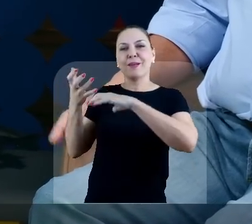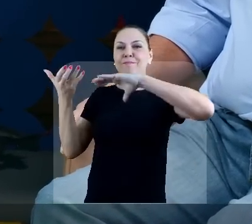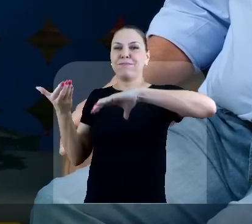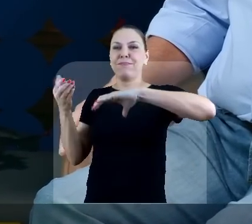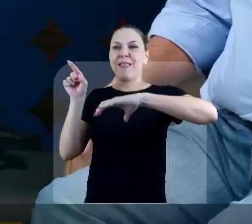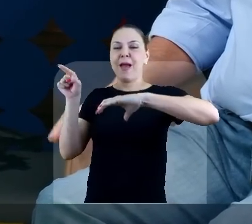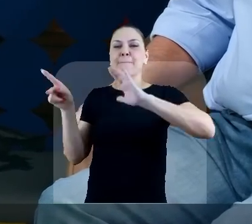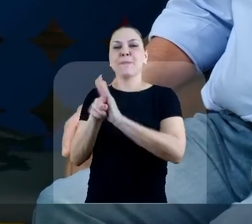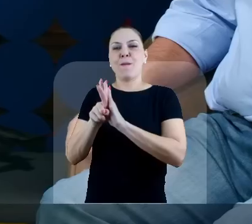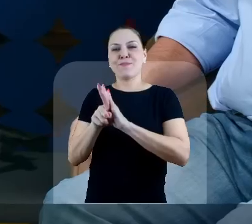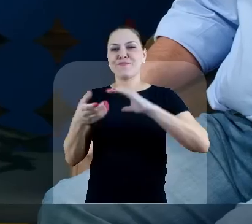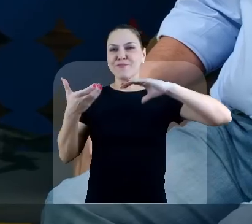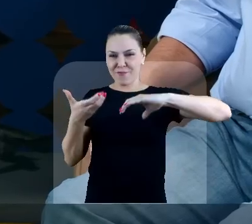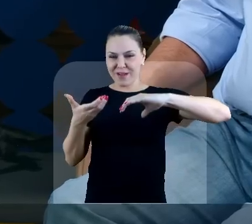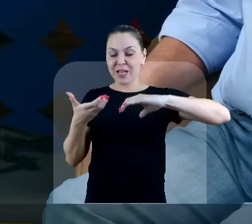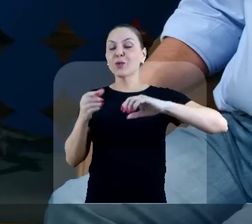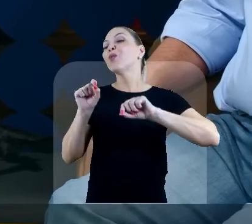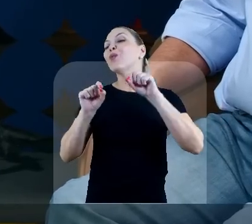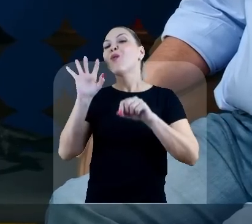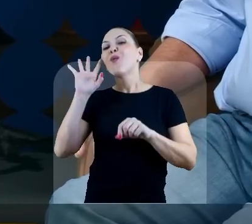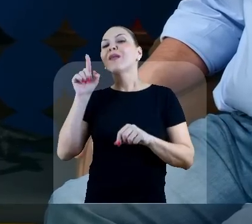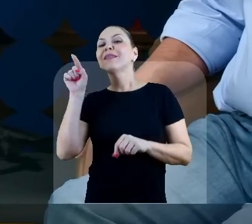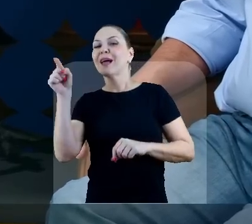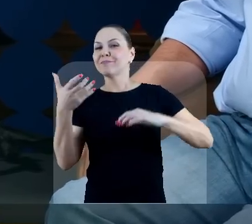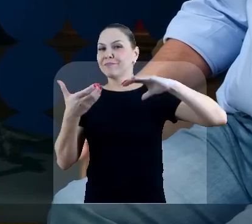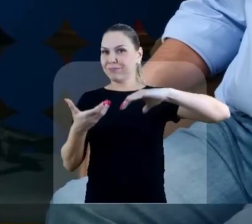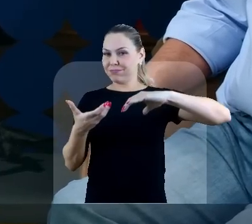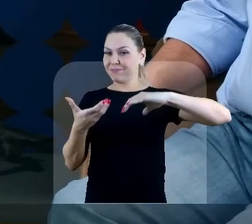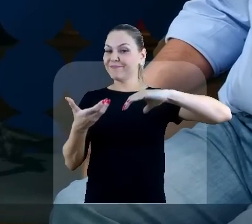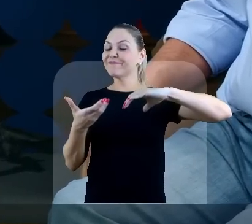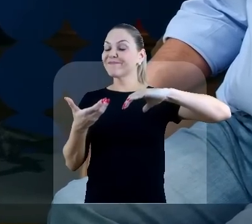Nacional. E o Congresso Nacional,